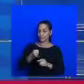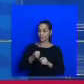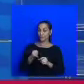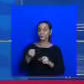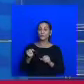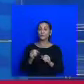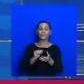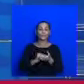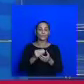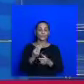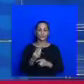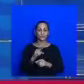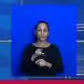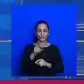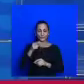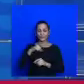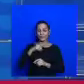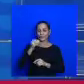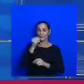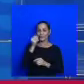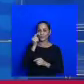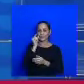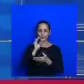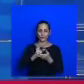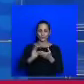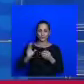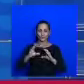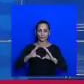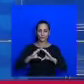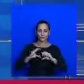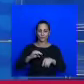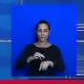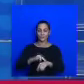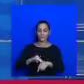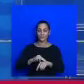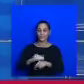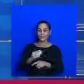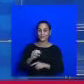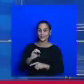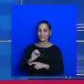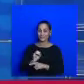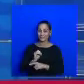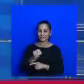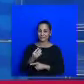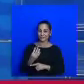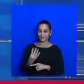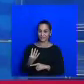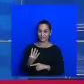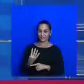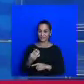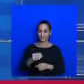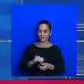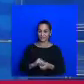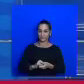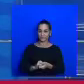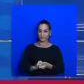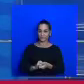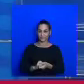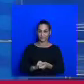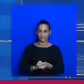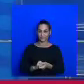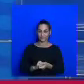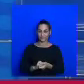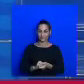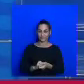números, faltam 3. Você ainda tem chances. Bola marrom 04. Marrom